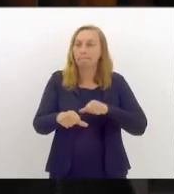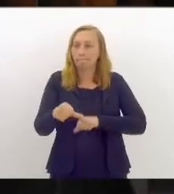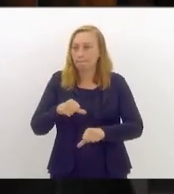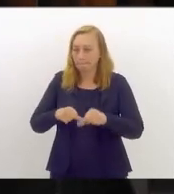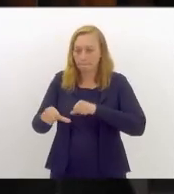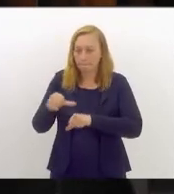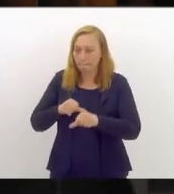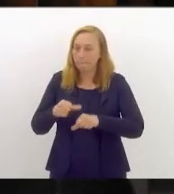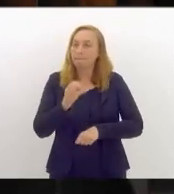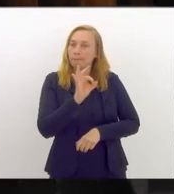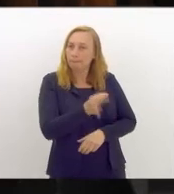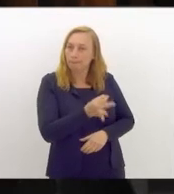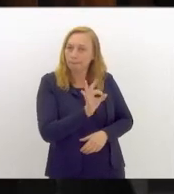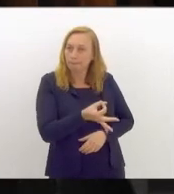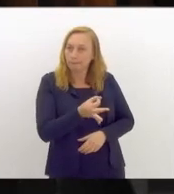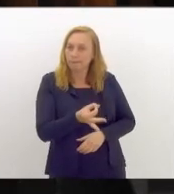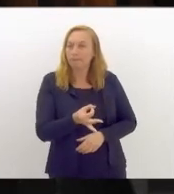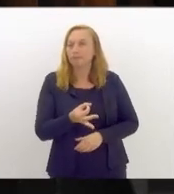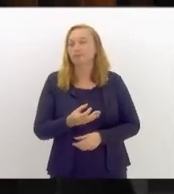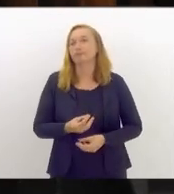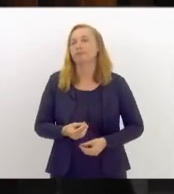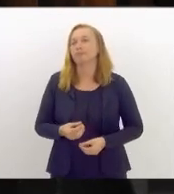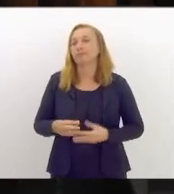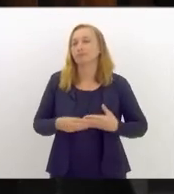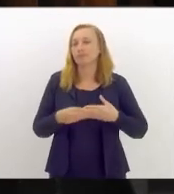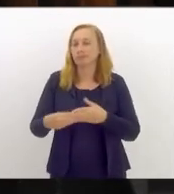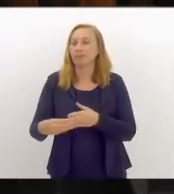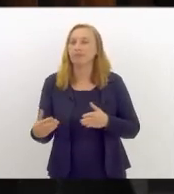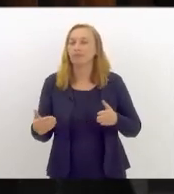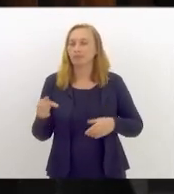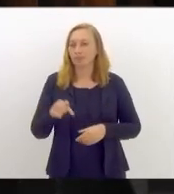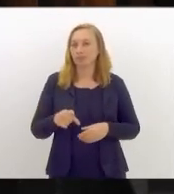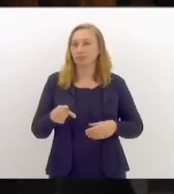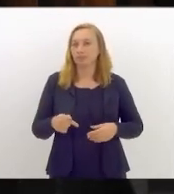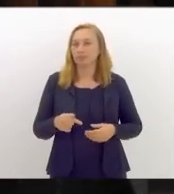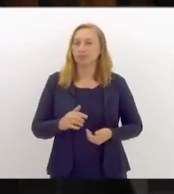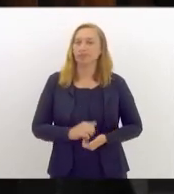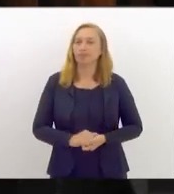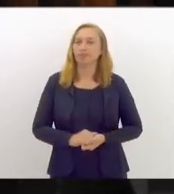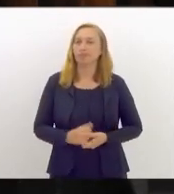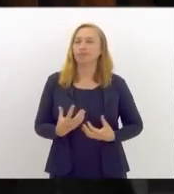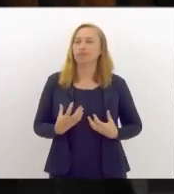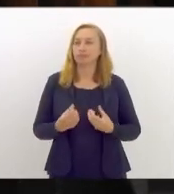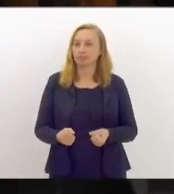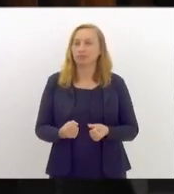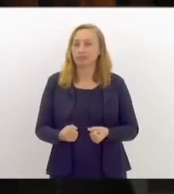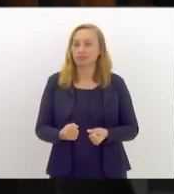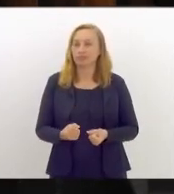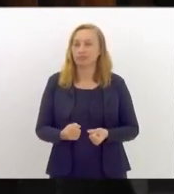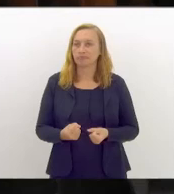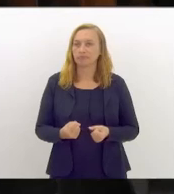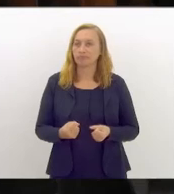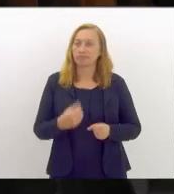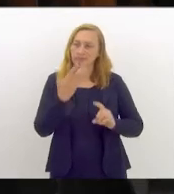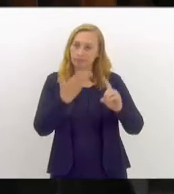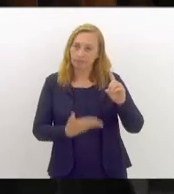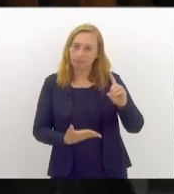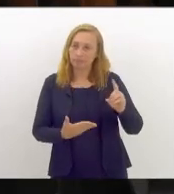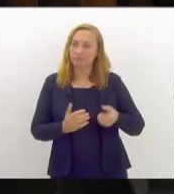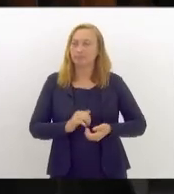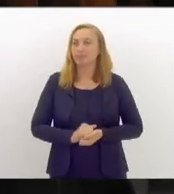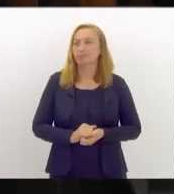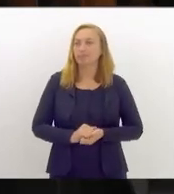certamente foram eles que me Trouxeram Aqui Diante de vocês para receber essa merecido a